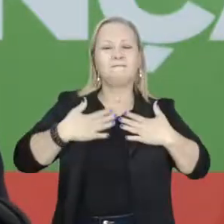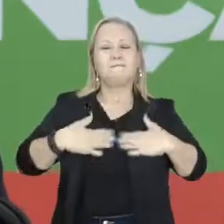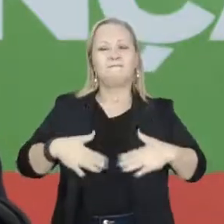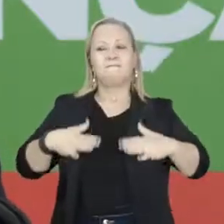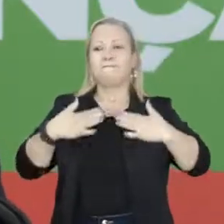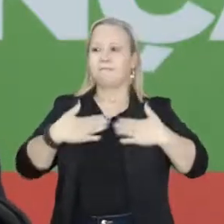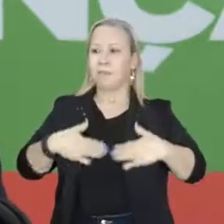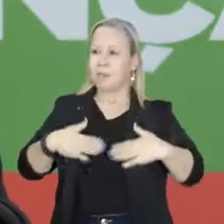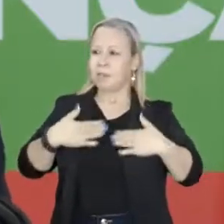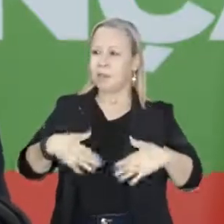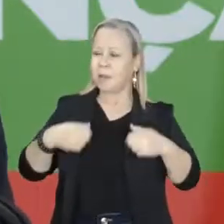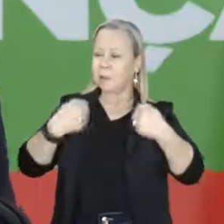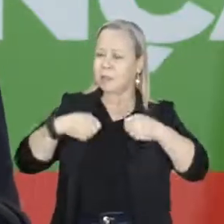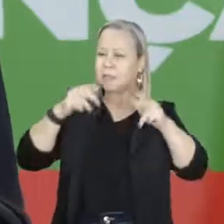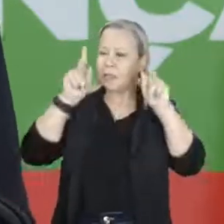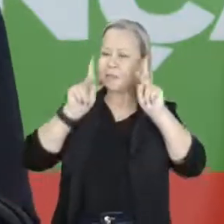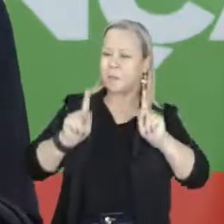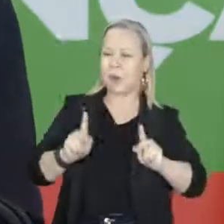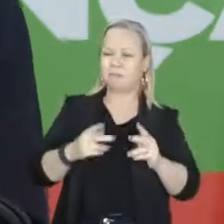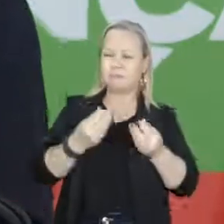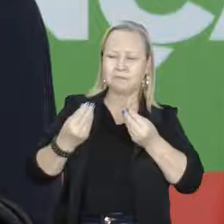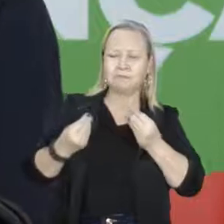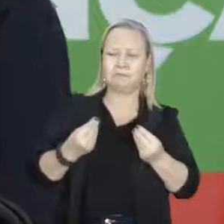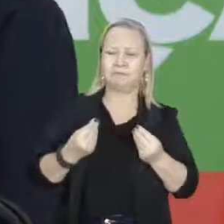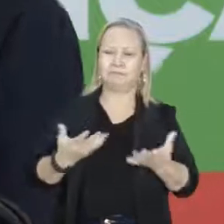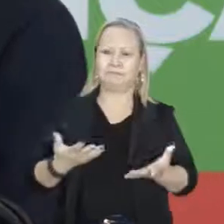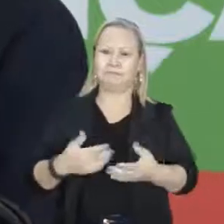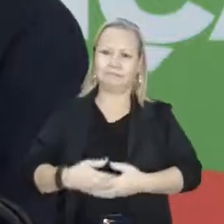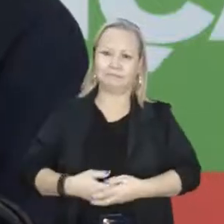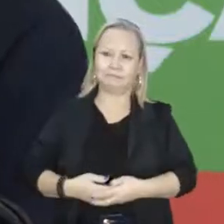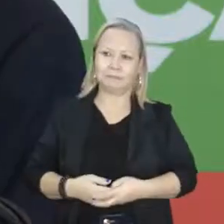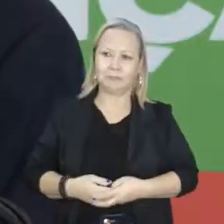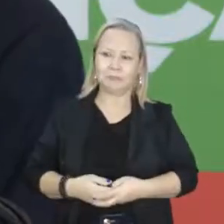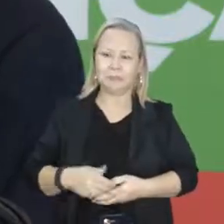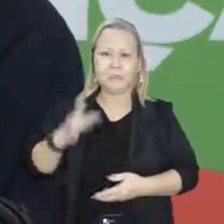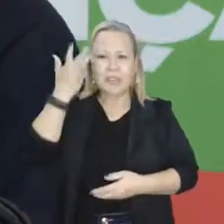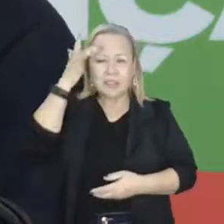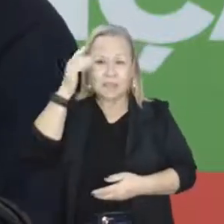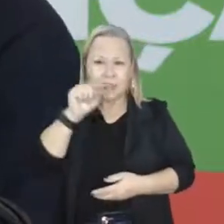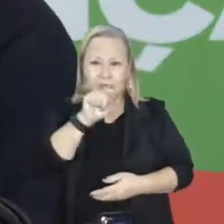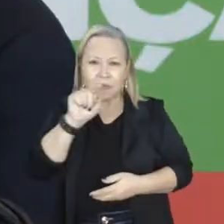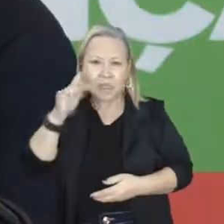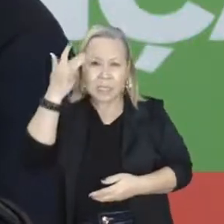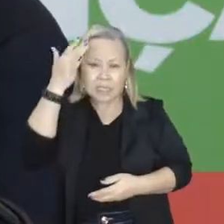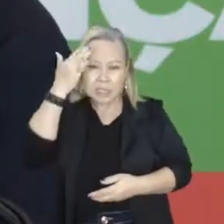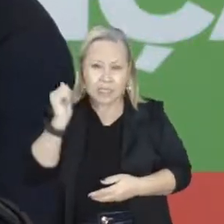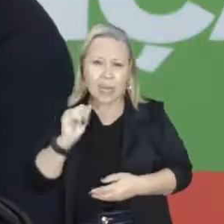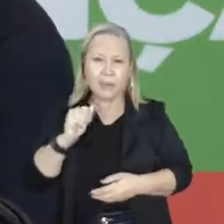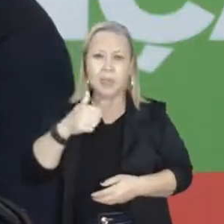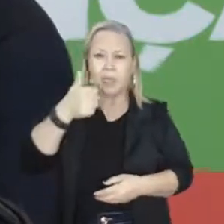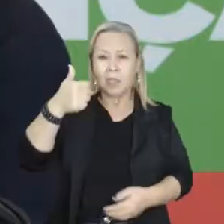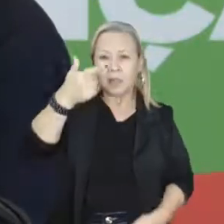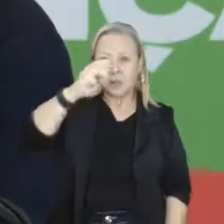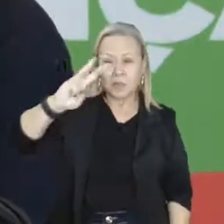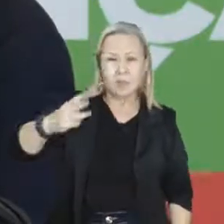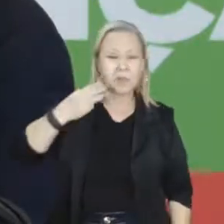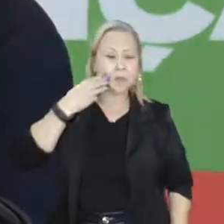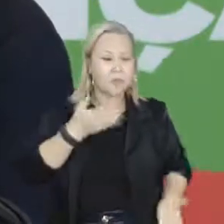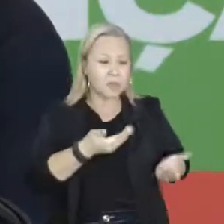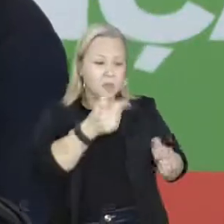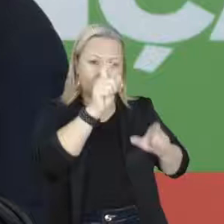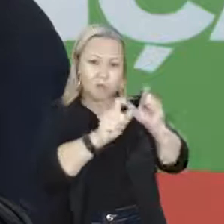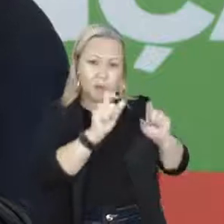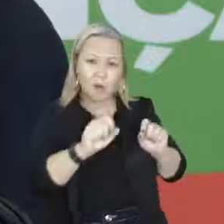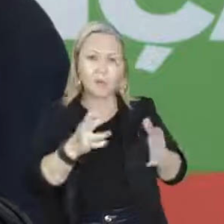muita paz. Muita. Eu não sei se você sabe, 12 milhões de jovens não vão receber livro didático porque